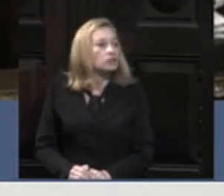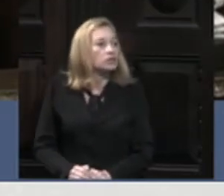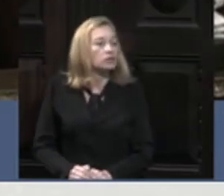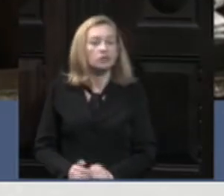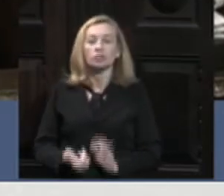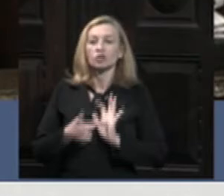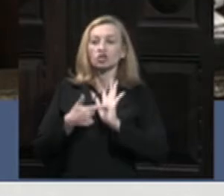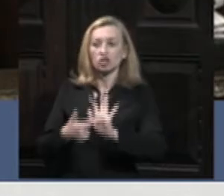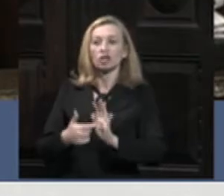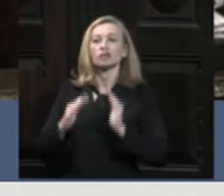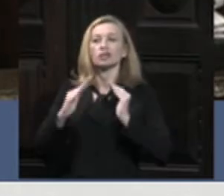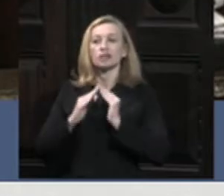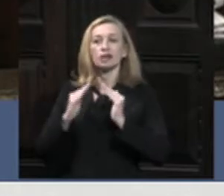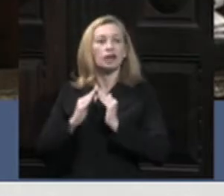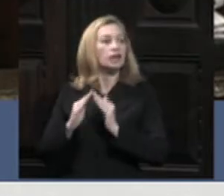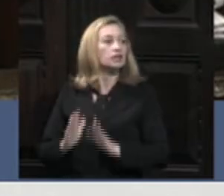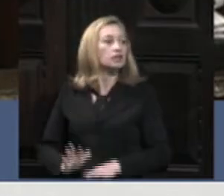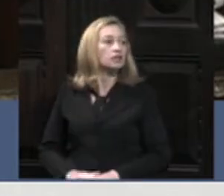esta casa.